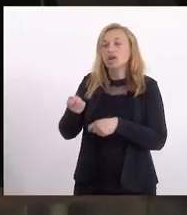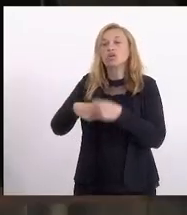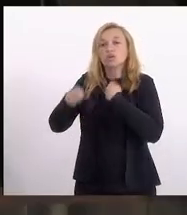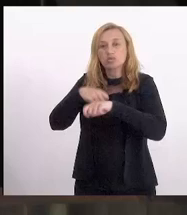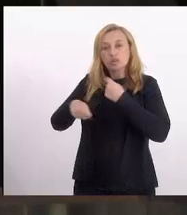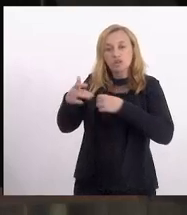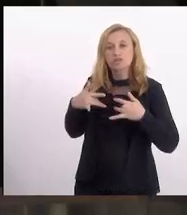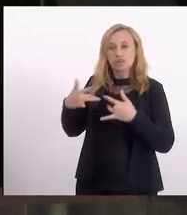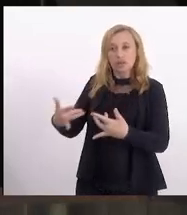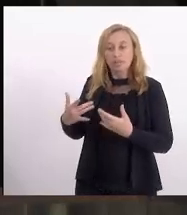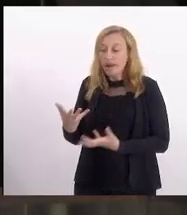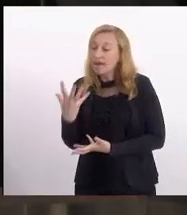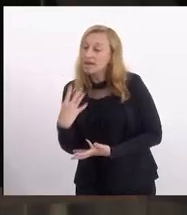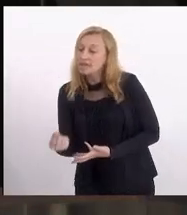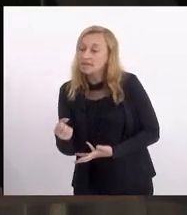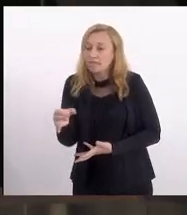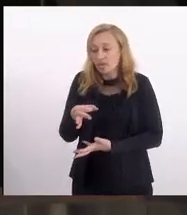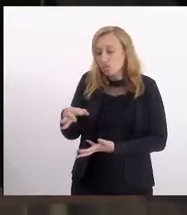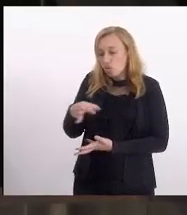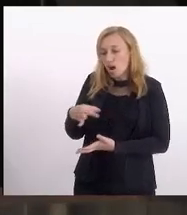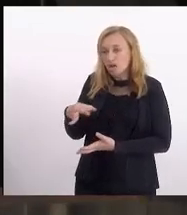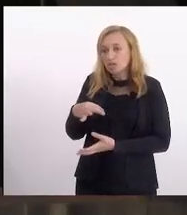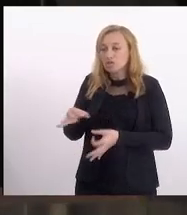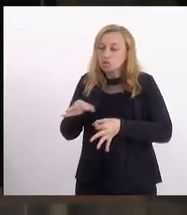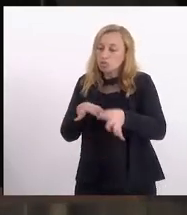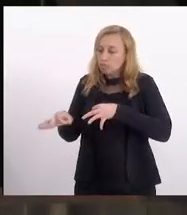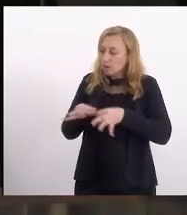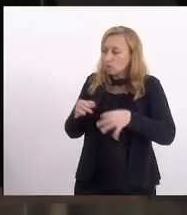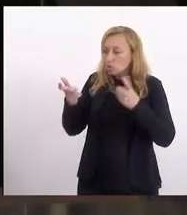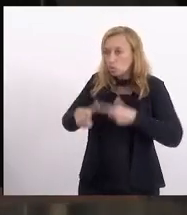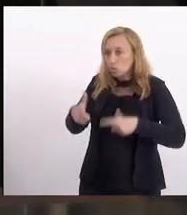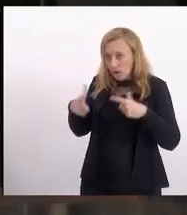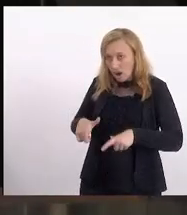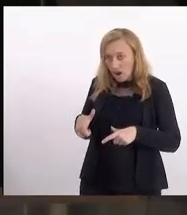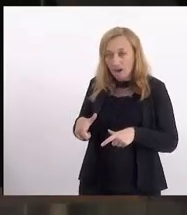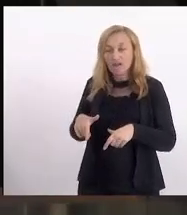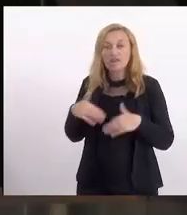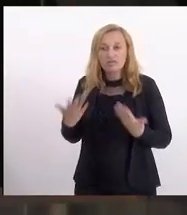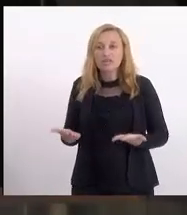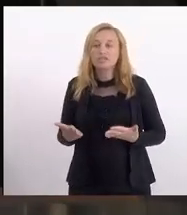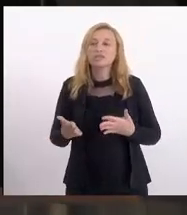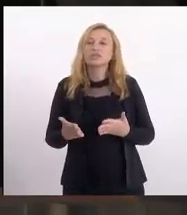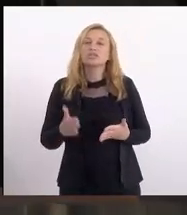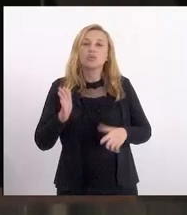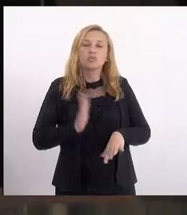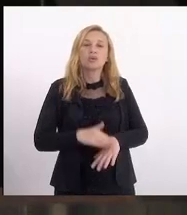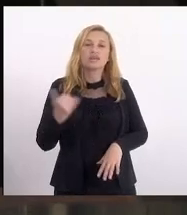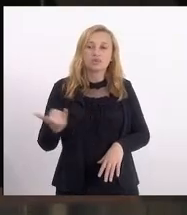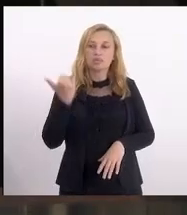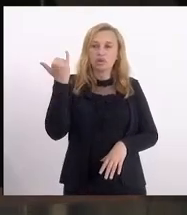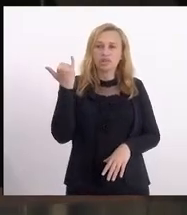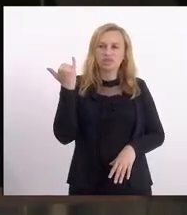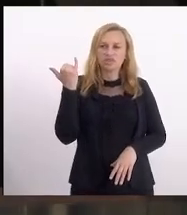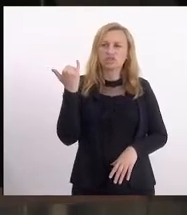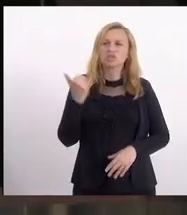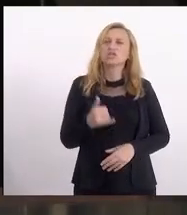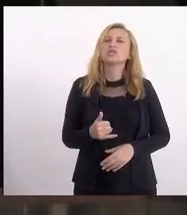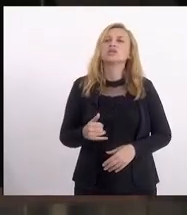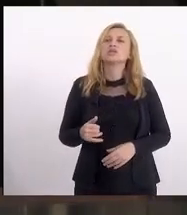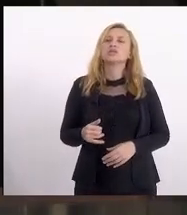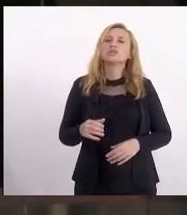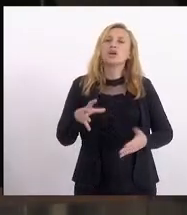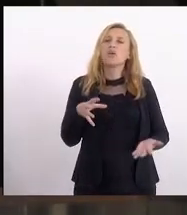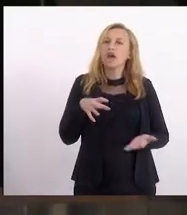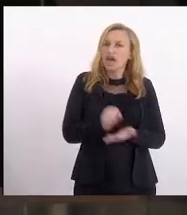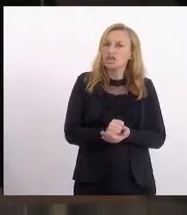credenciados para receber aquela moeda, no plano local, no plano territorial, enfim. Mas, de qualquer maneira, o mais importante é o